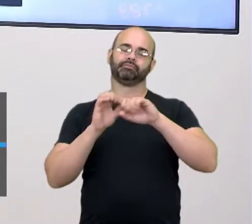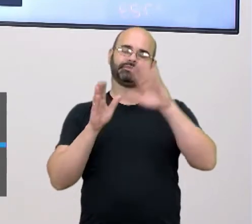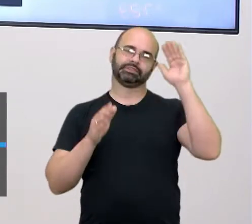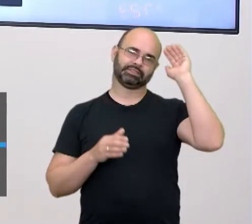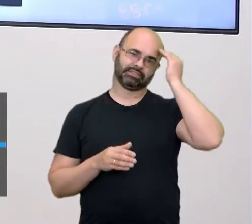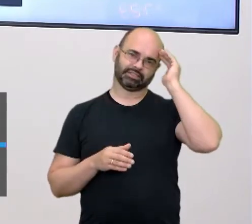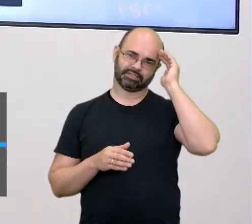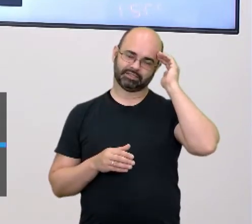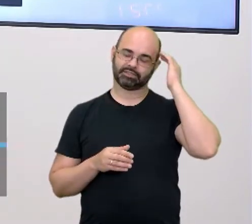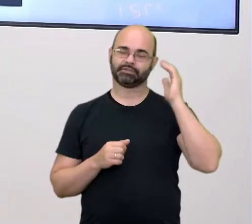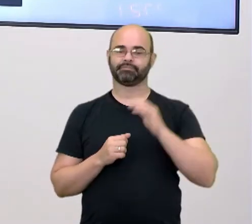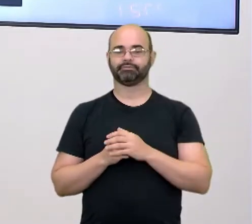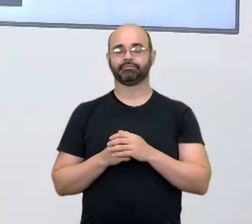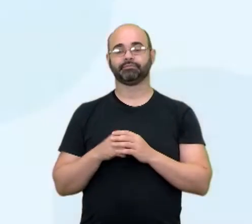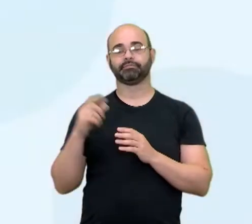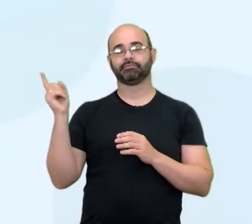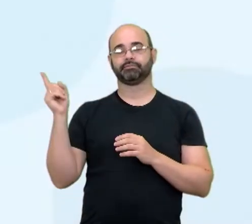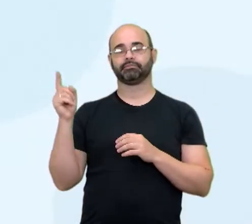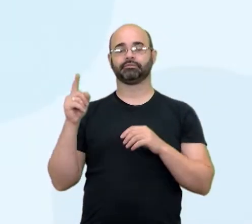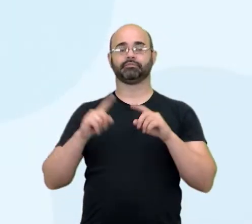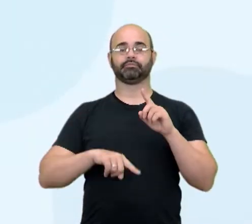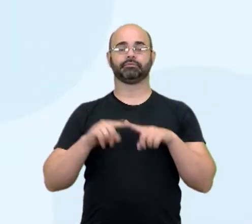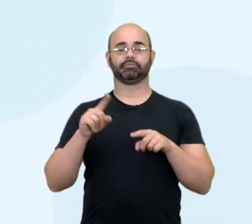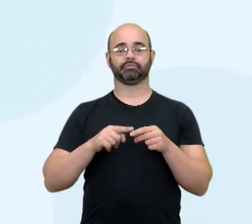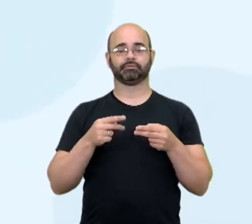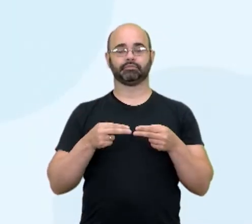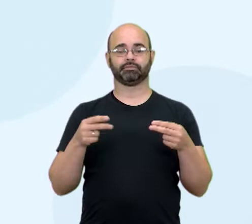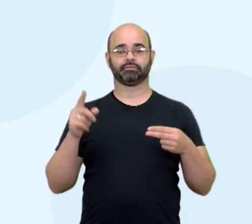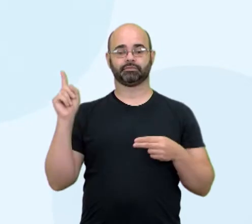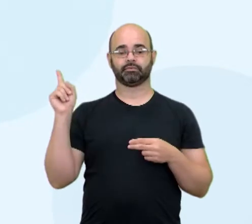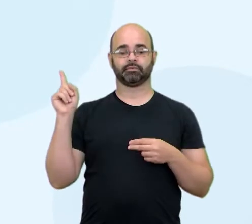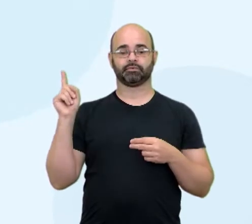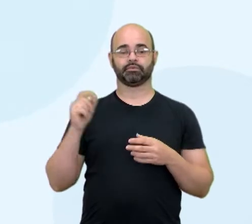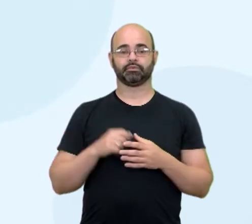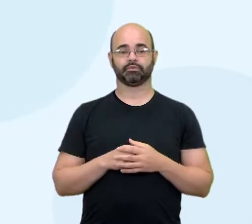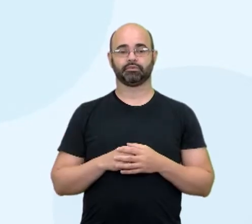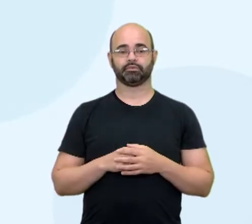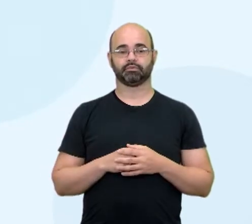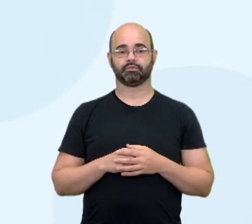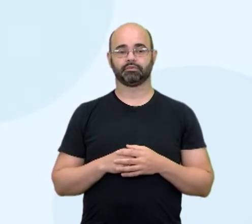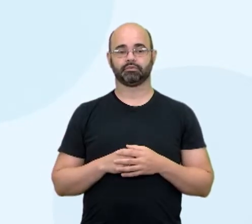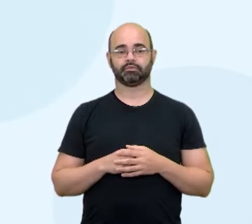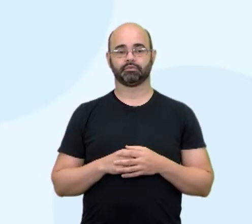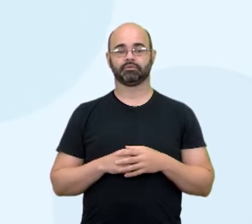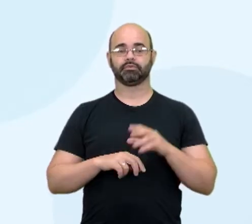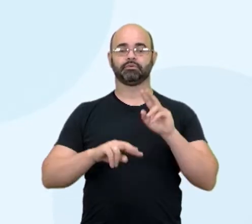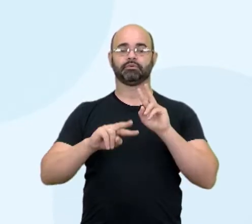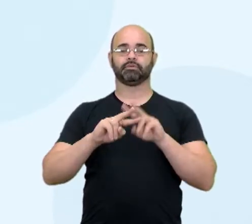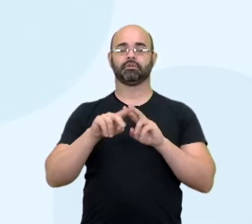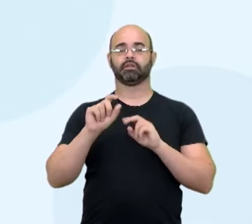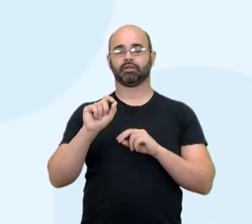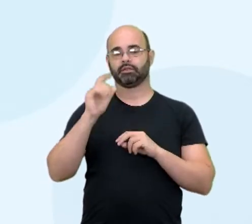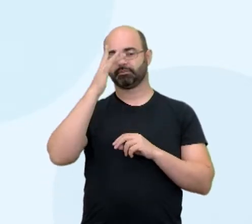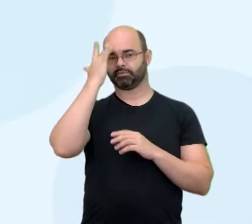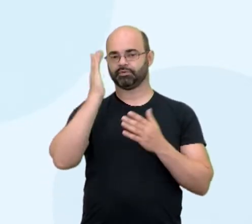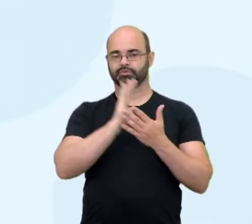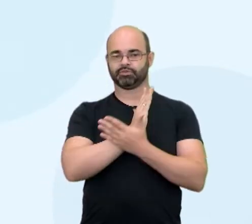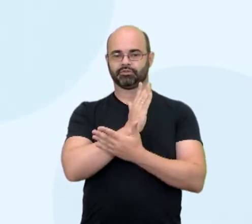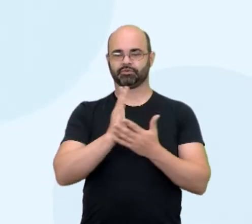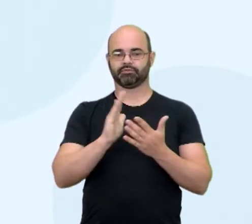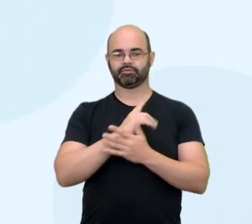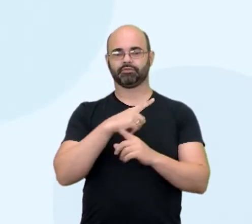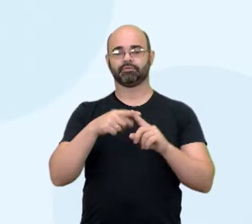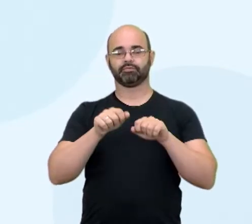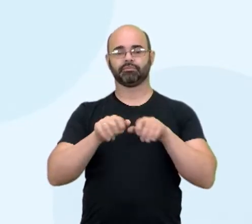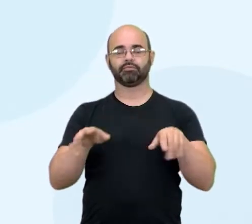temos aí? Temos aí a descrição do material, tá? Ok? O aprofundamento curricular, o hashtag quem divide multiplica, de onde